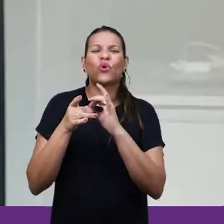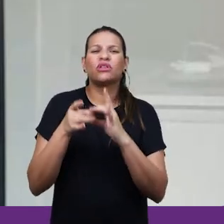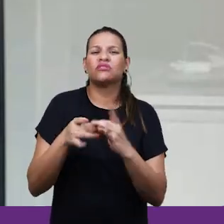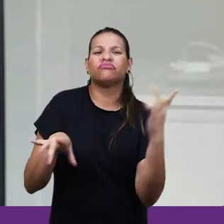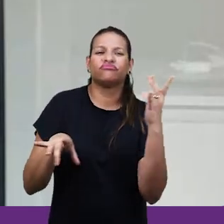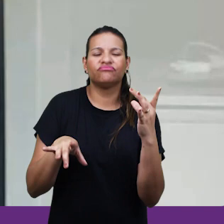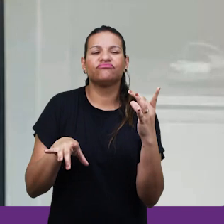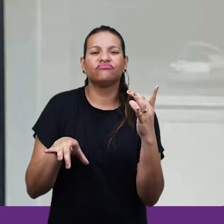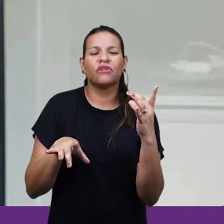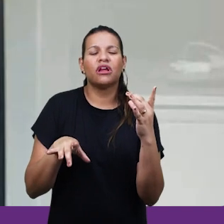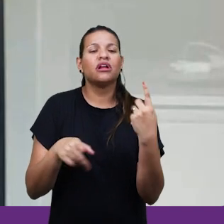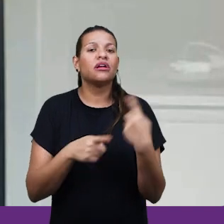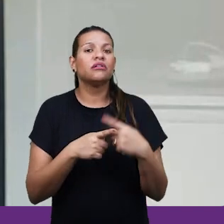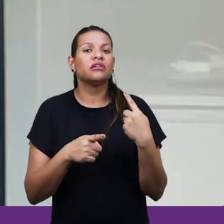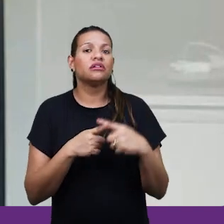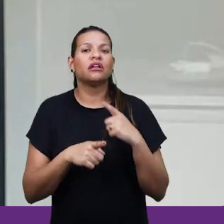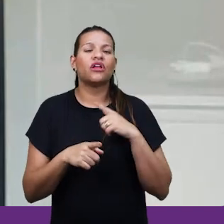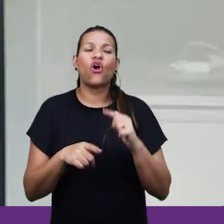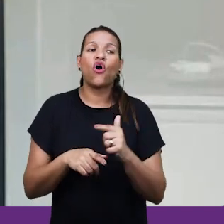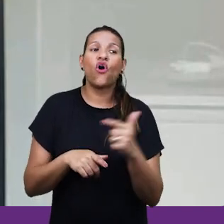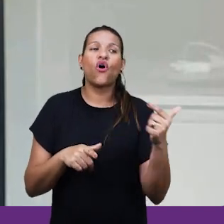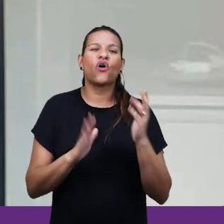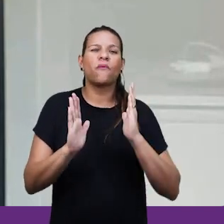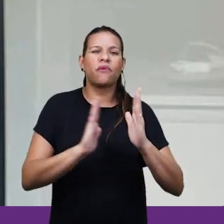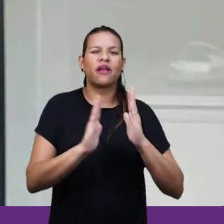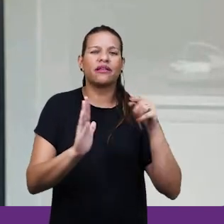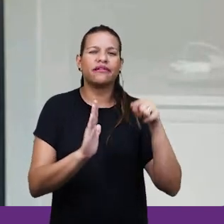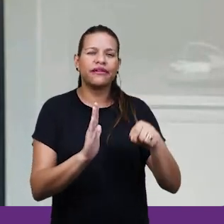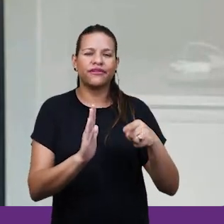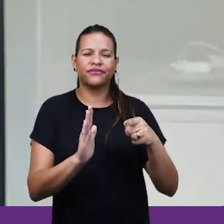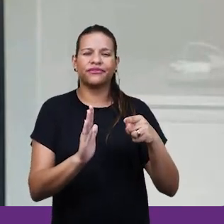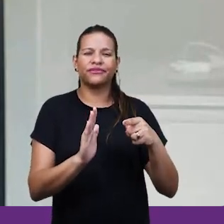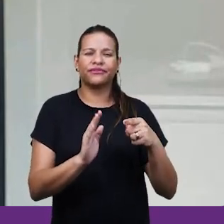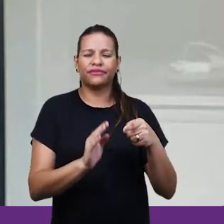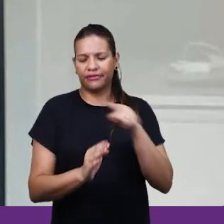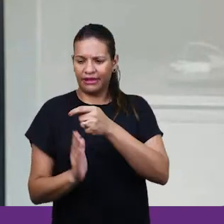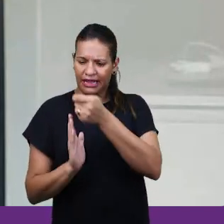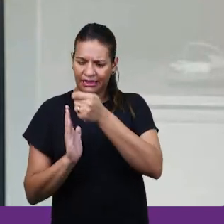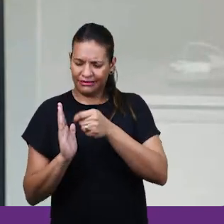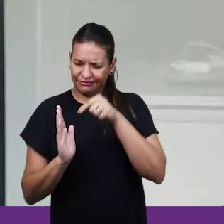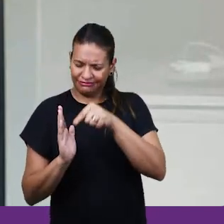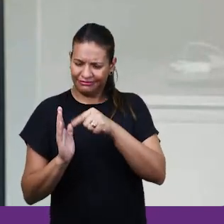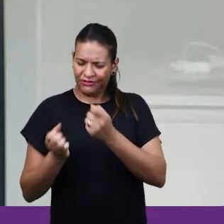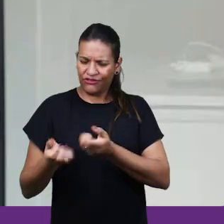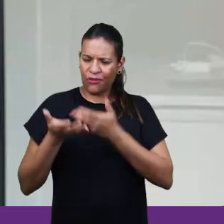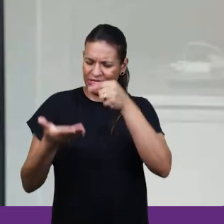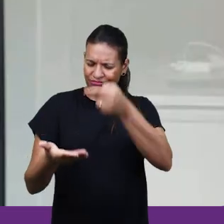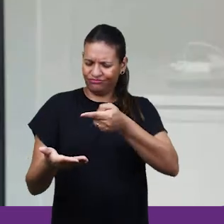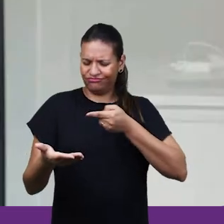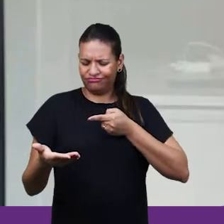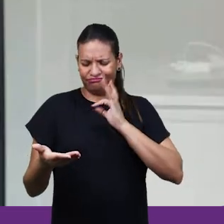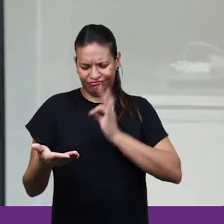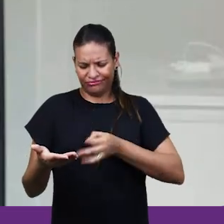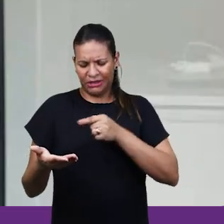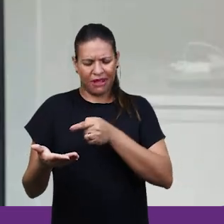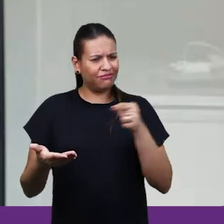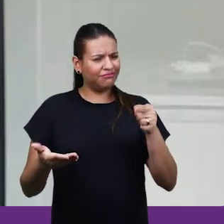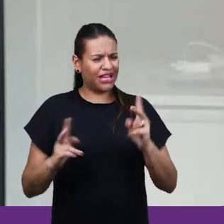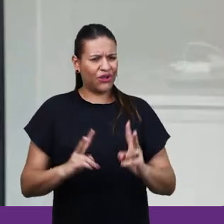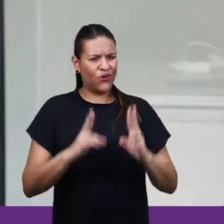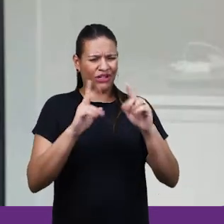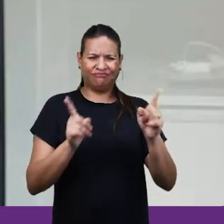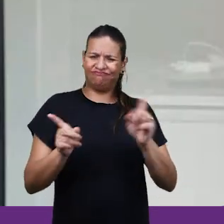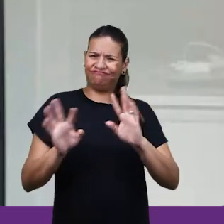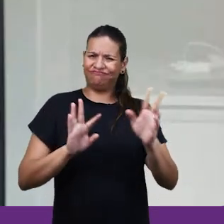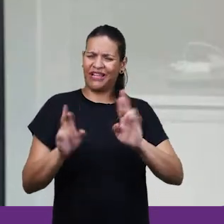para se referir a um outro momento da história. Então, a gente tem que tomar muito cuidado, porque nem sempre a gente vai